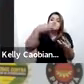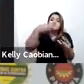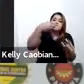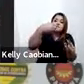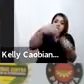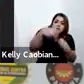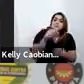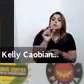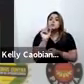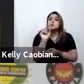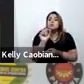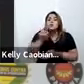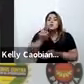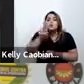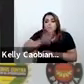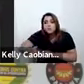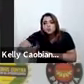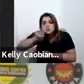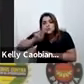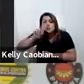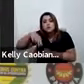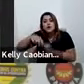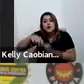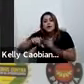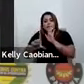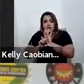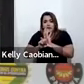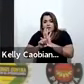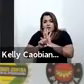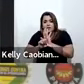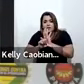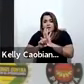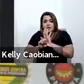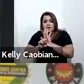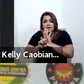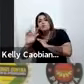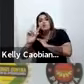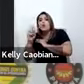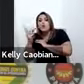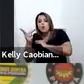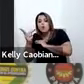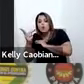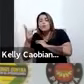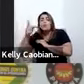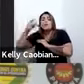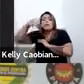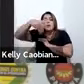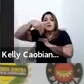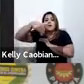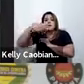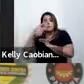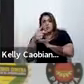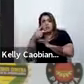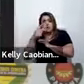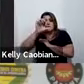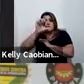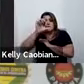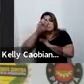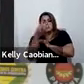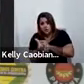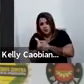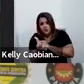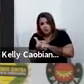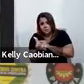as medidas provisórias que foram criadas agora durante a pandemia, né, que a gente conhece quais são, 936,